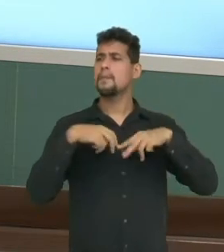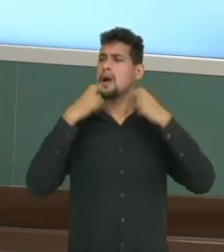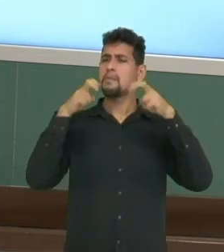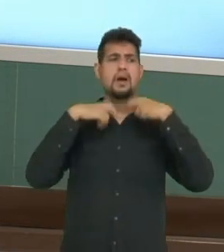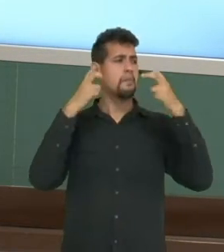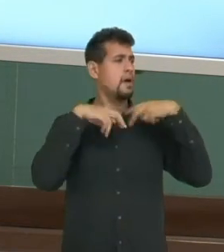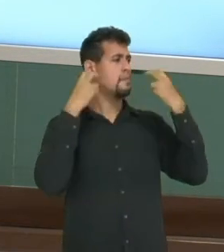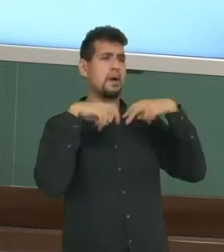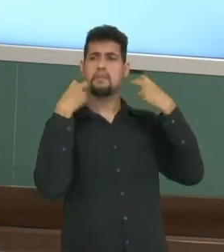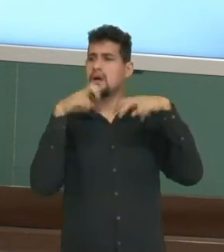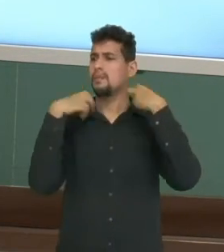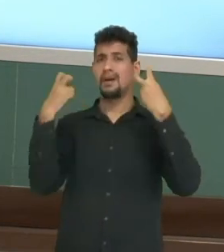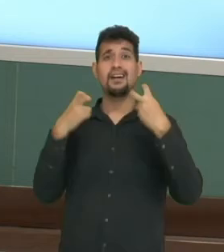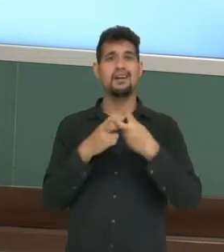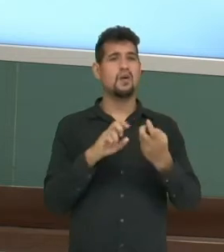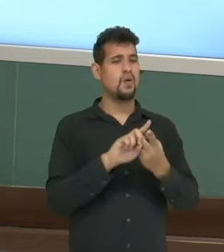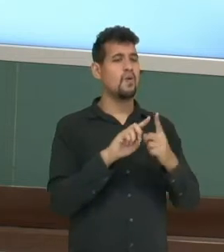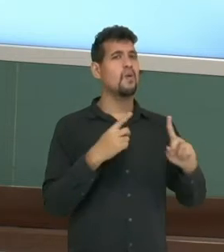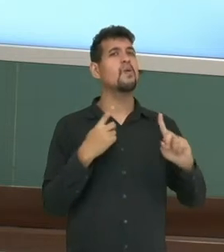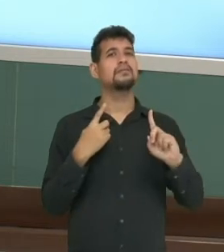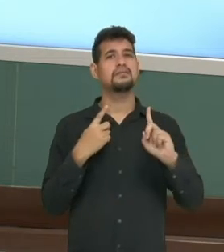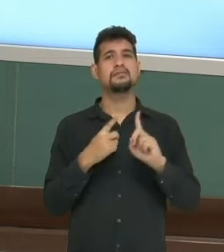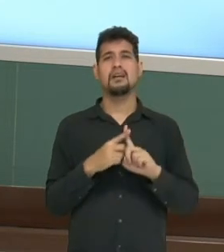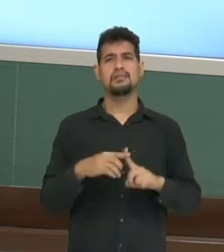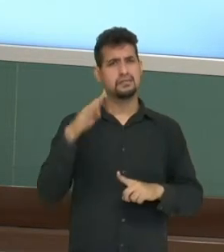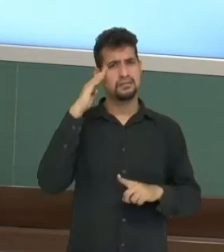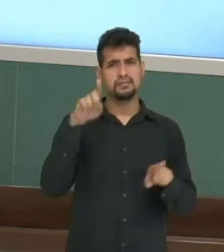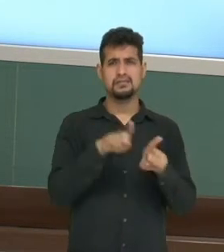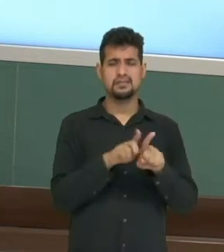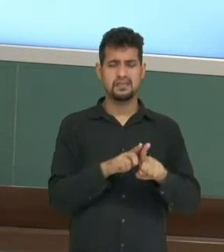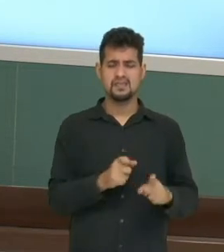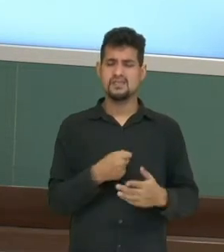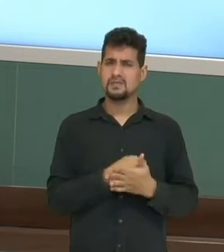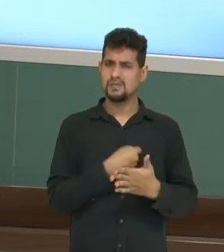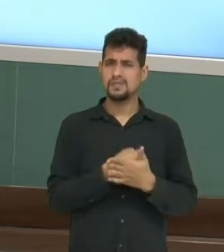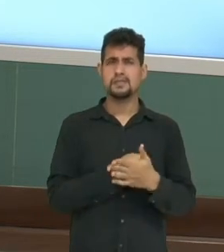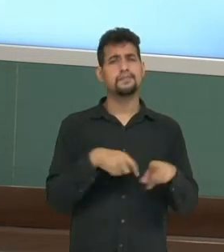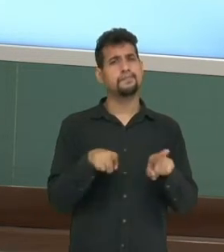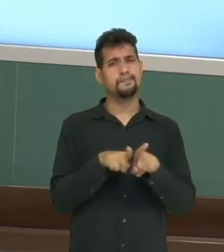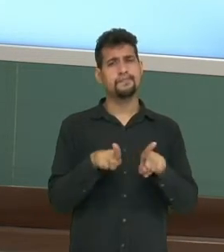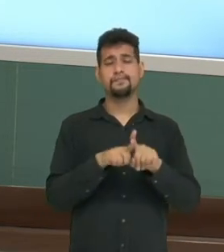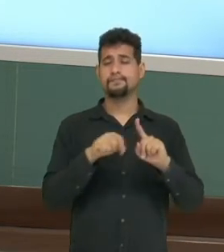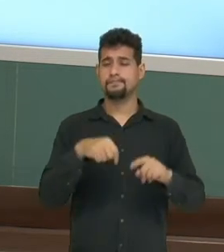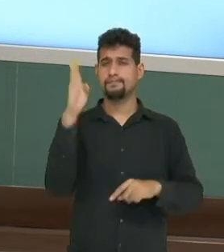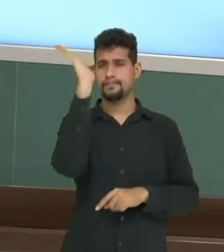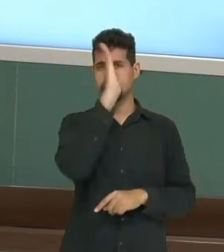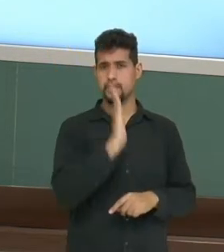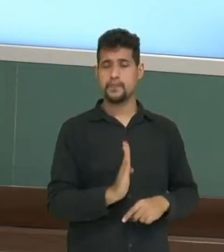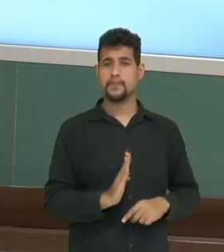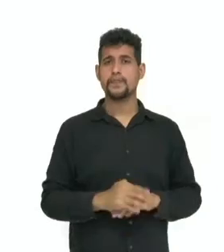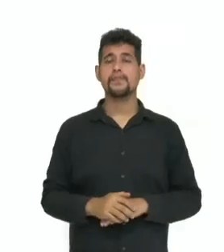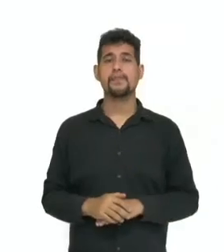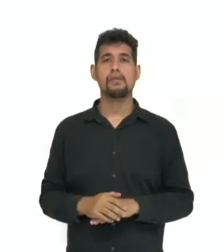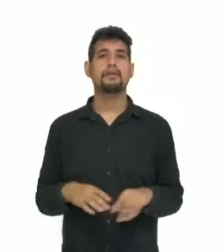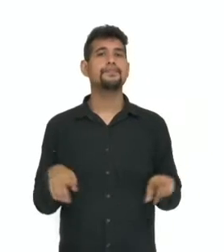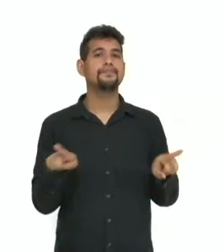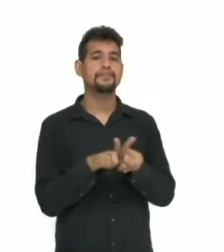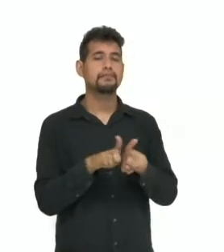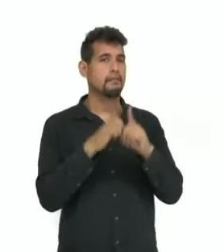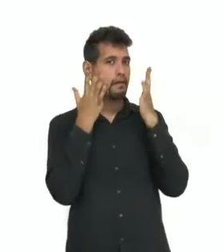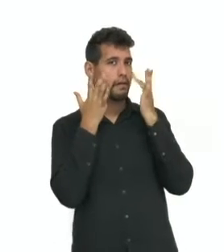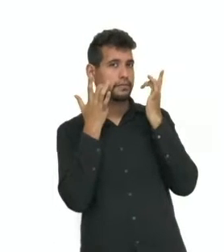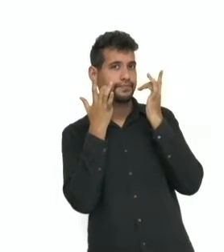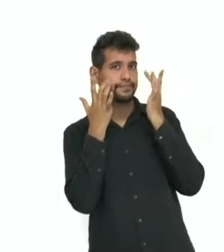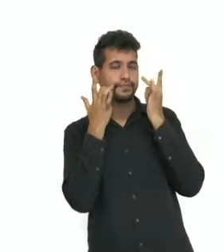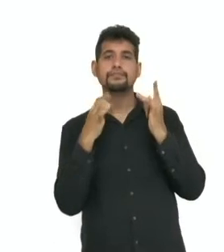luta contra a ditadura, exaltação da resistência à ditadura no Brasil. Além do teatro,